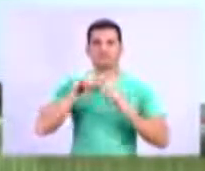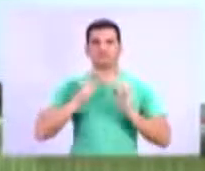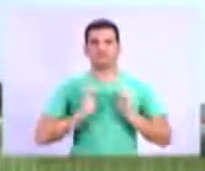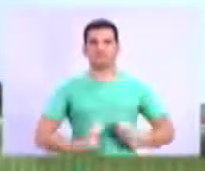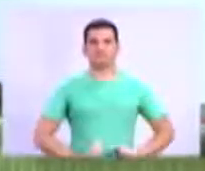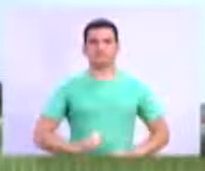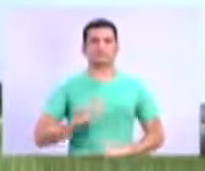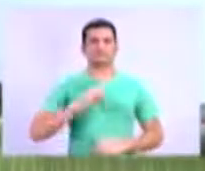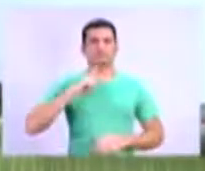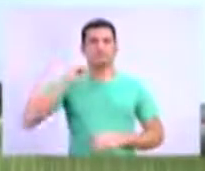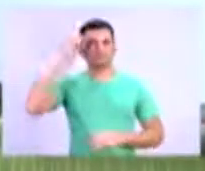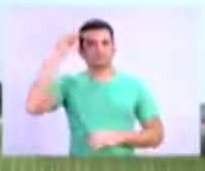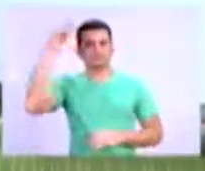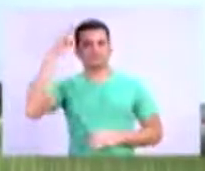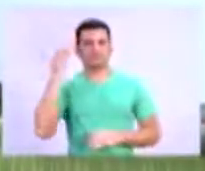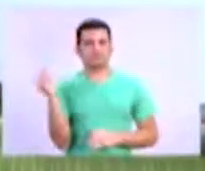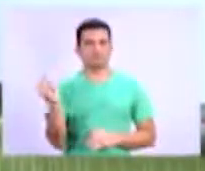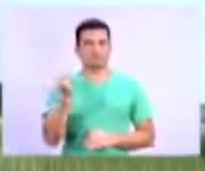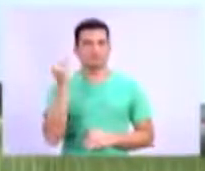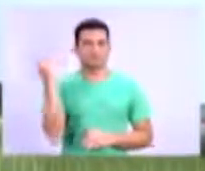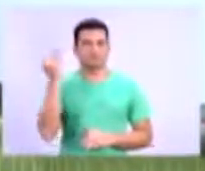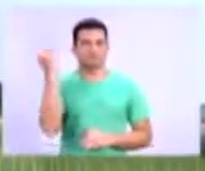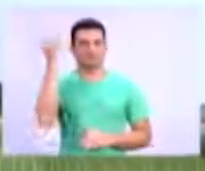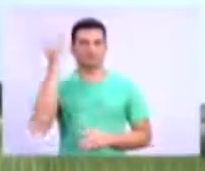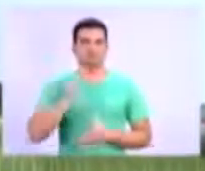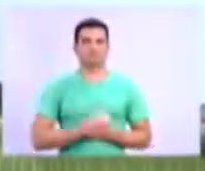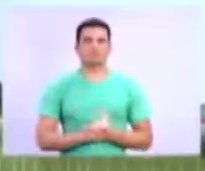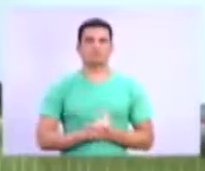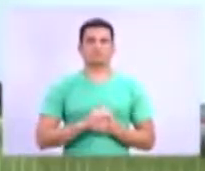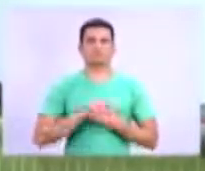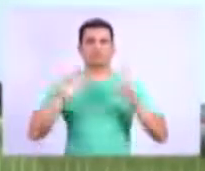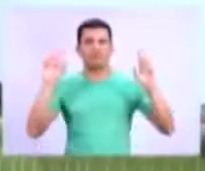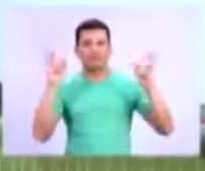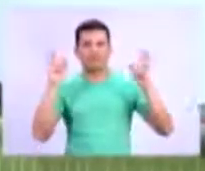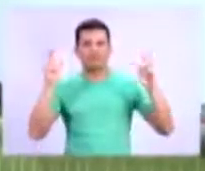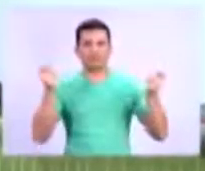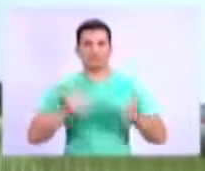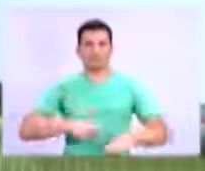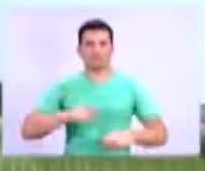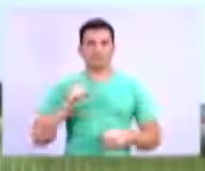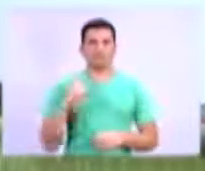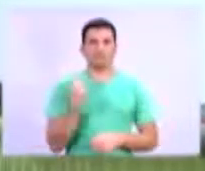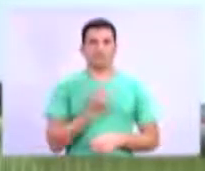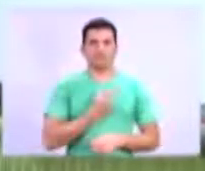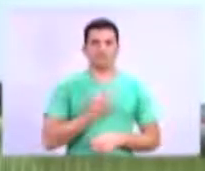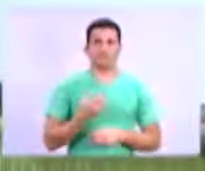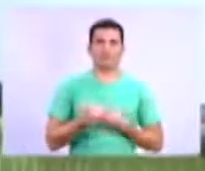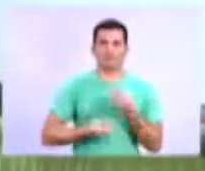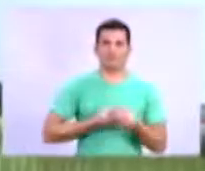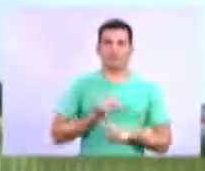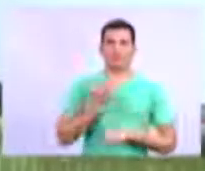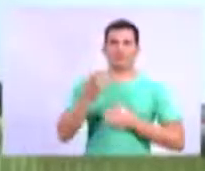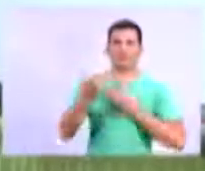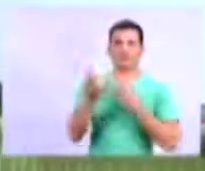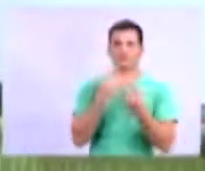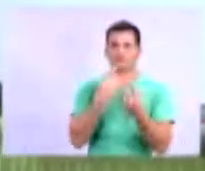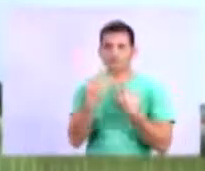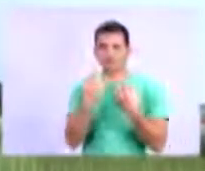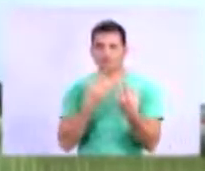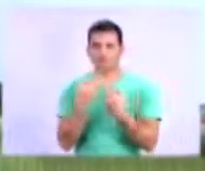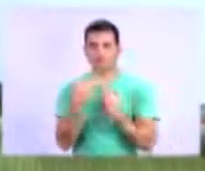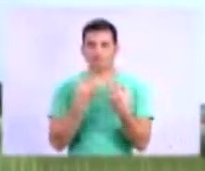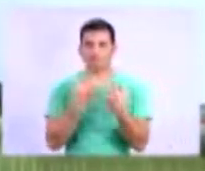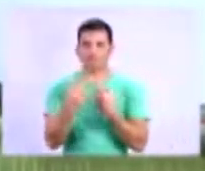uma reflexão muito importante sobre as possibilidades de nós estarmos dialogando em sociedade e, a